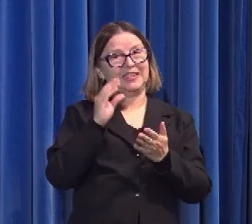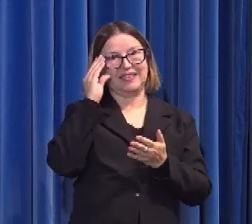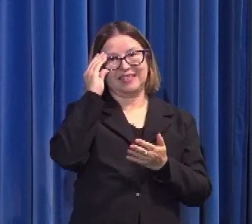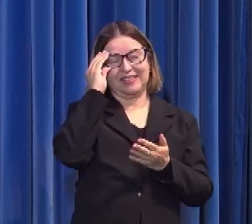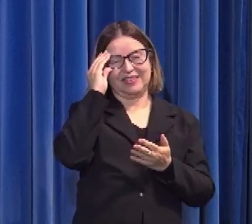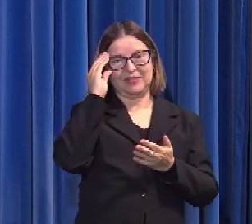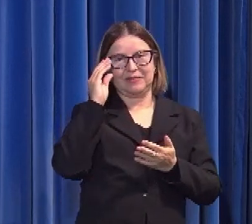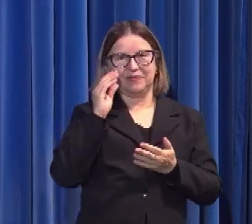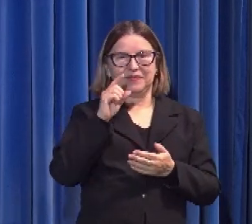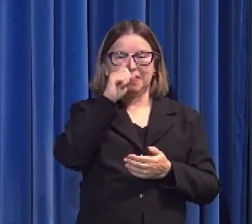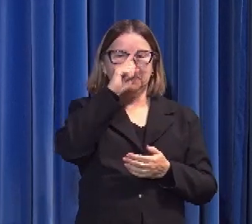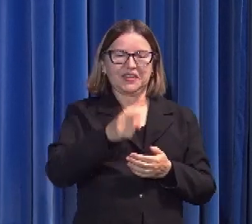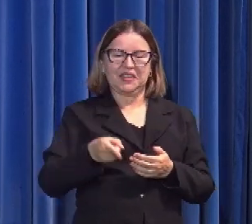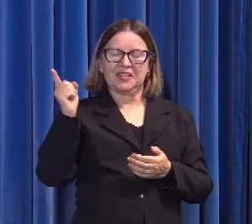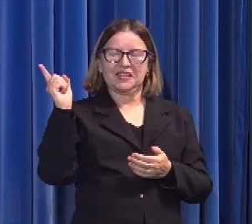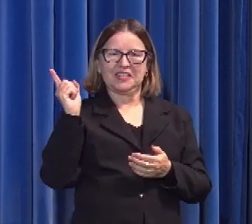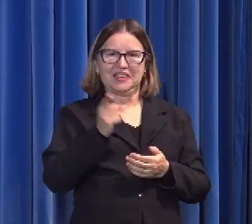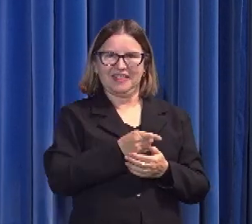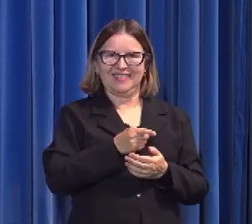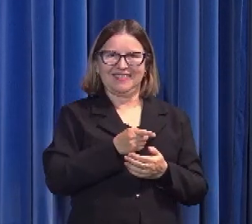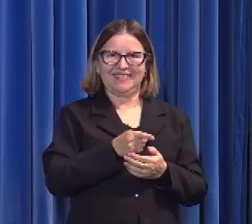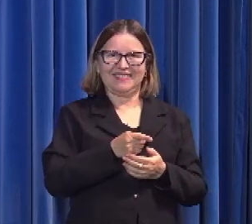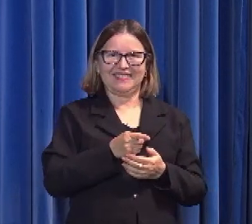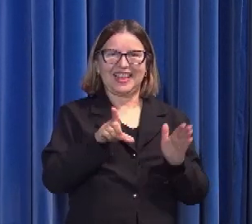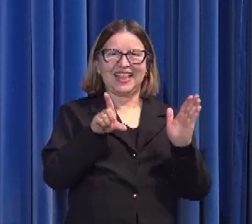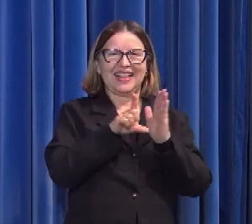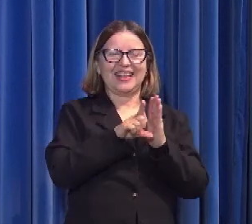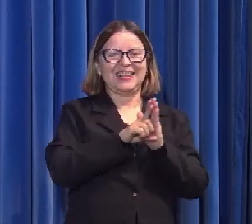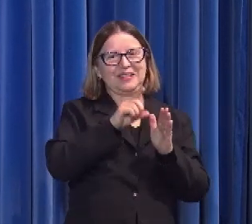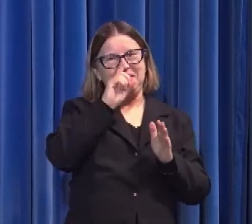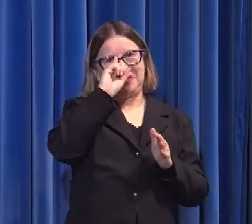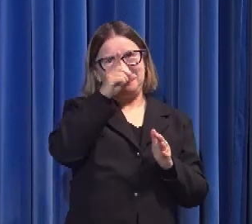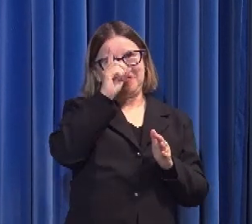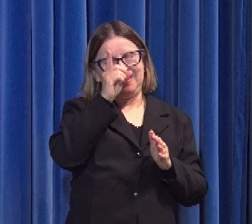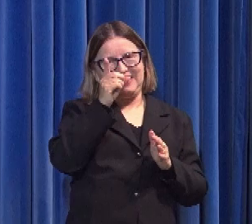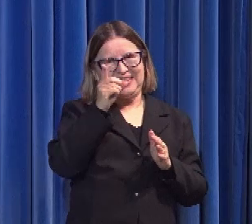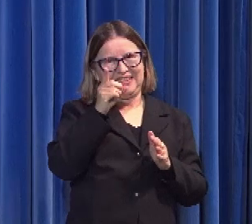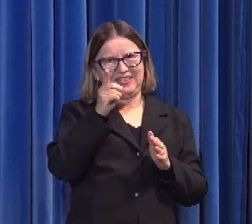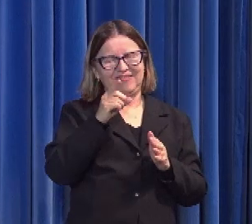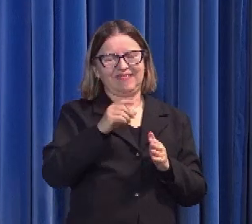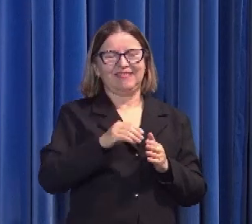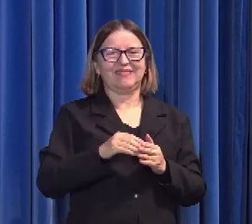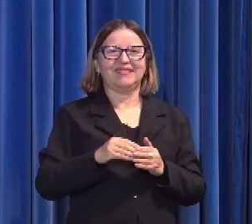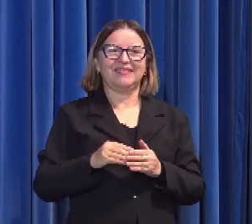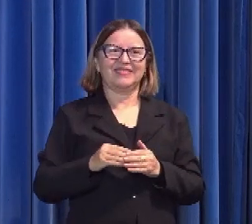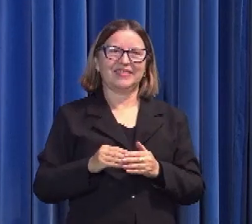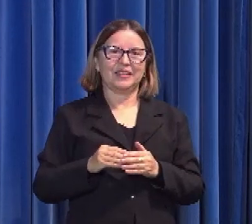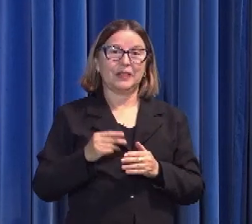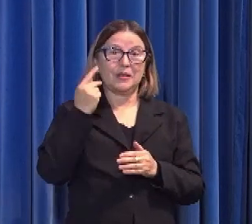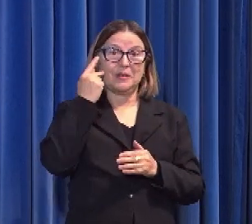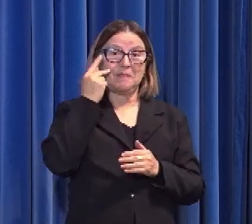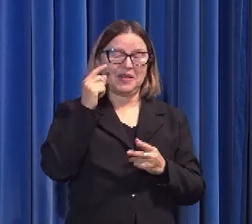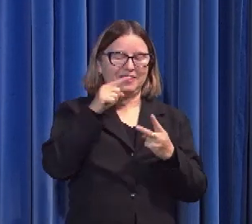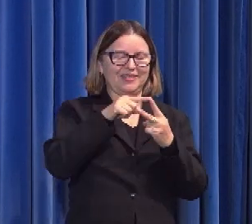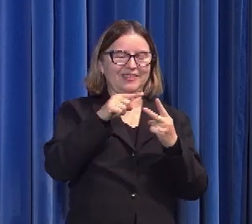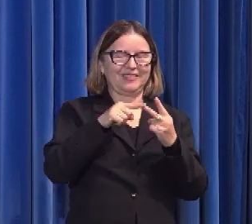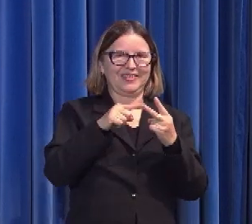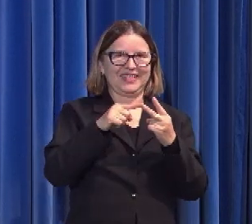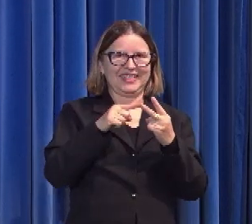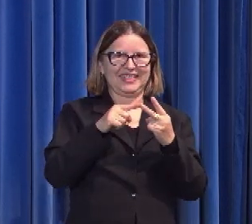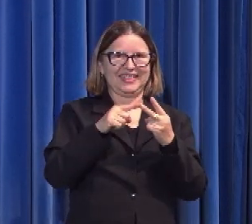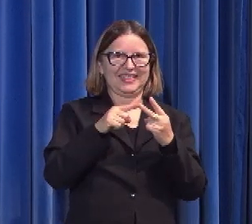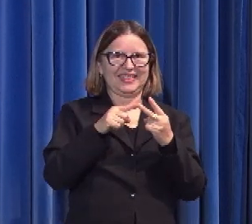aboliu na sua carne a lei dos mandamentos na forma de ordenanças para que dos dois